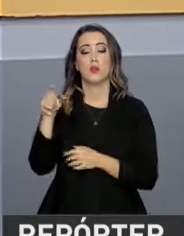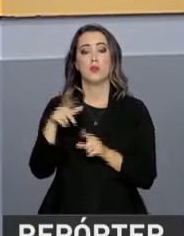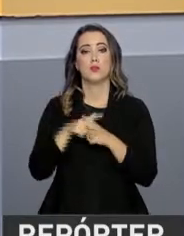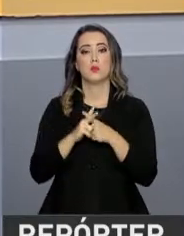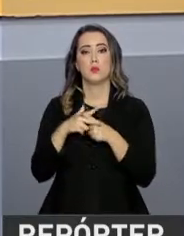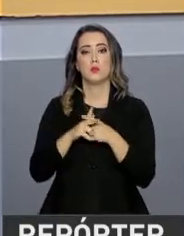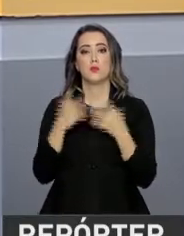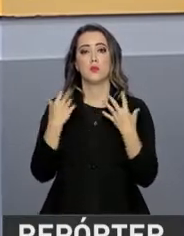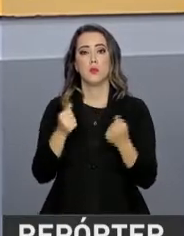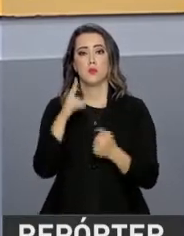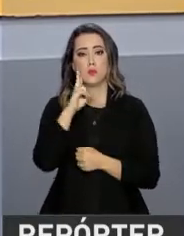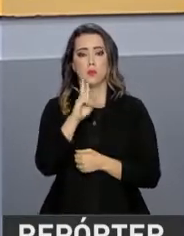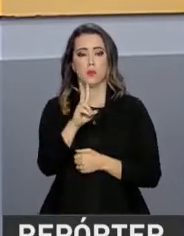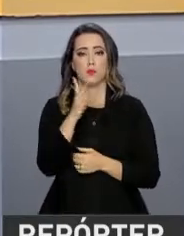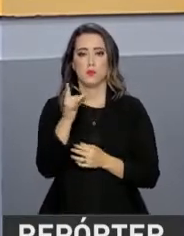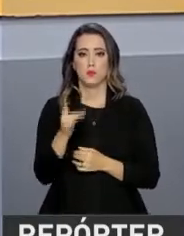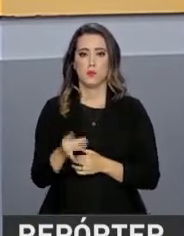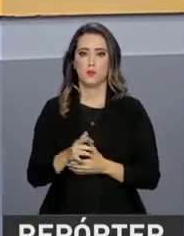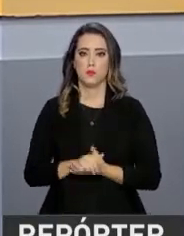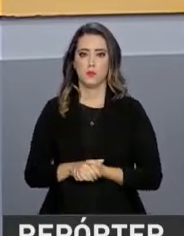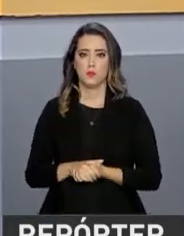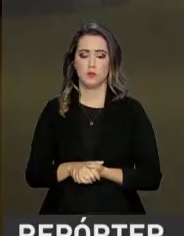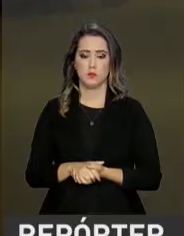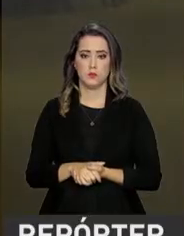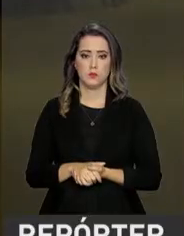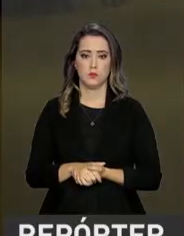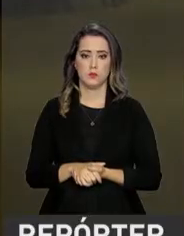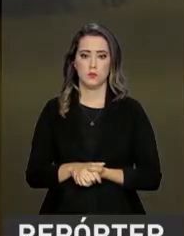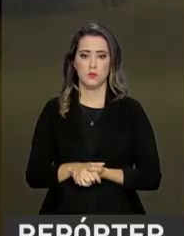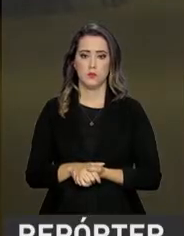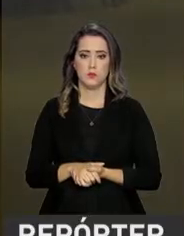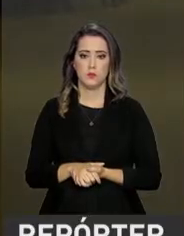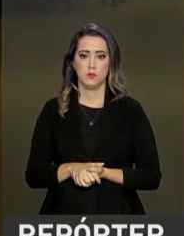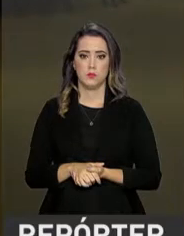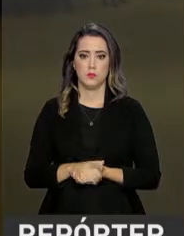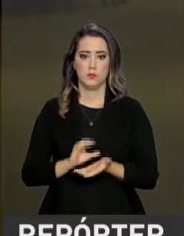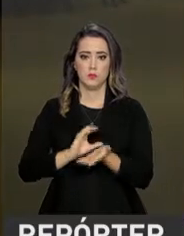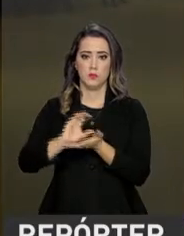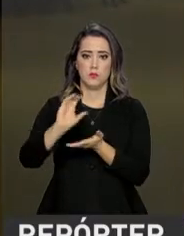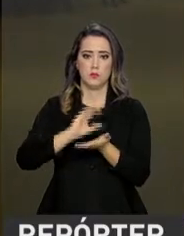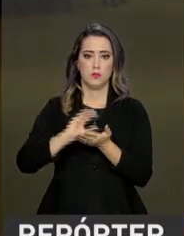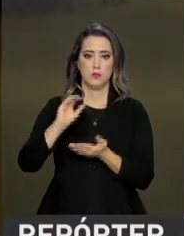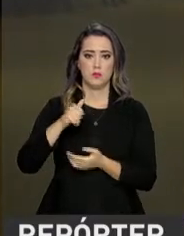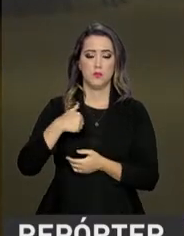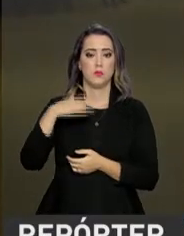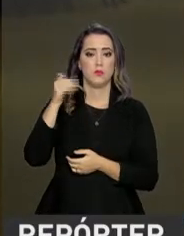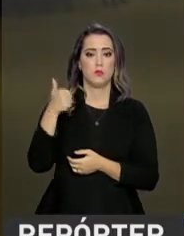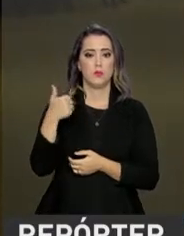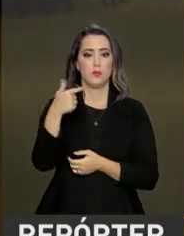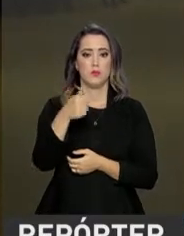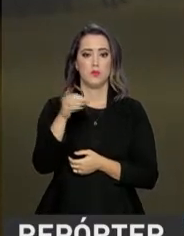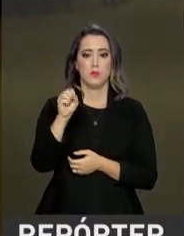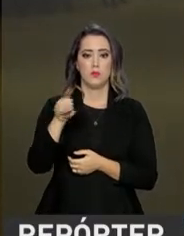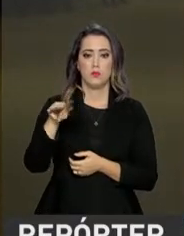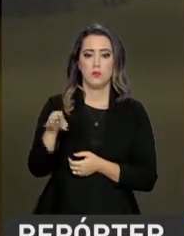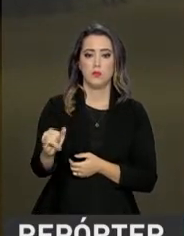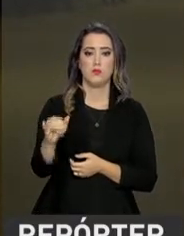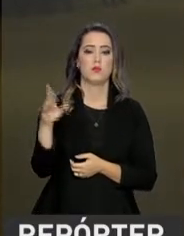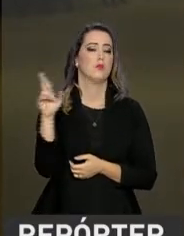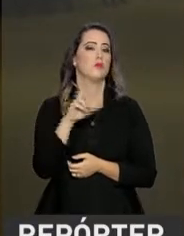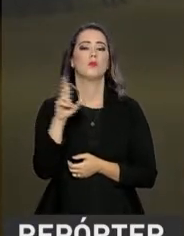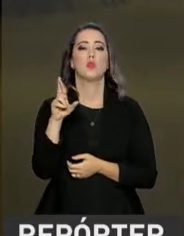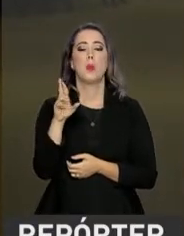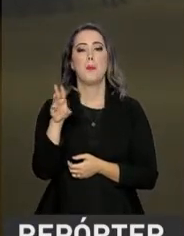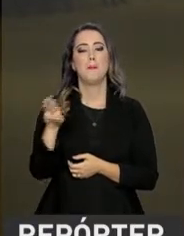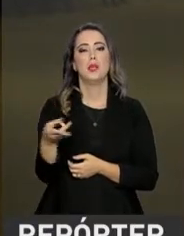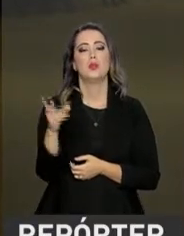repórter raíssa lopes tem os detalhes serão destinados mais de 178 milhões de reais